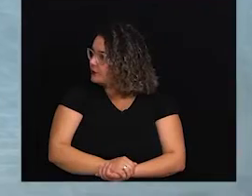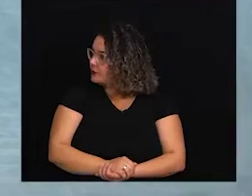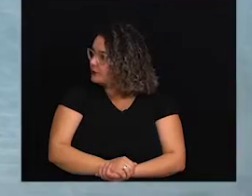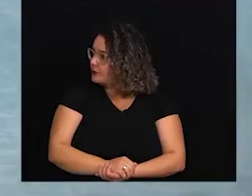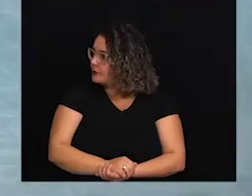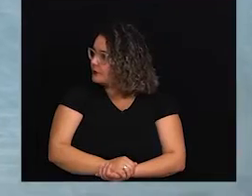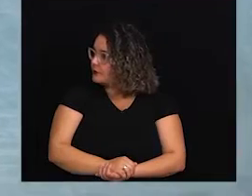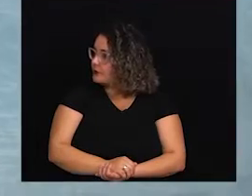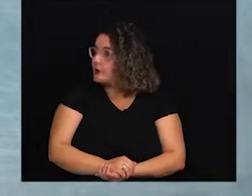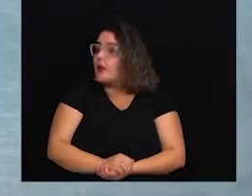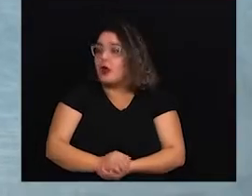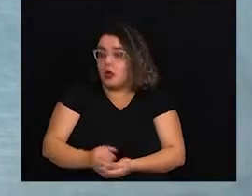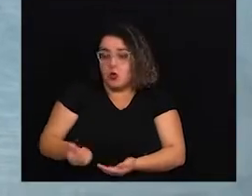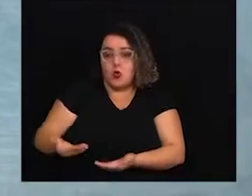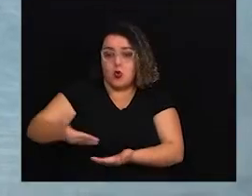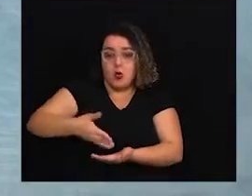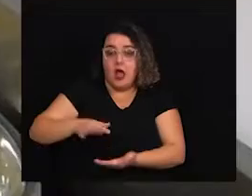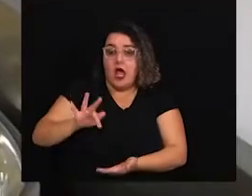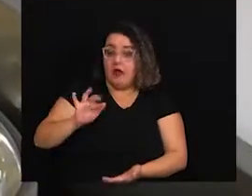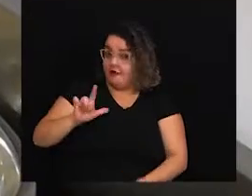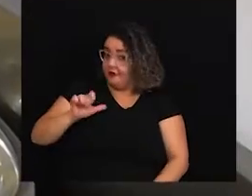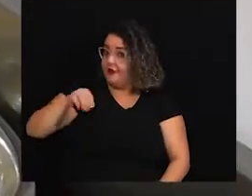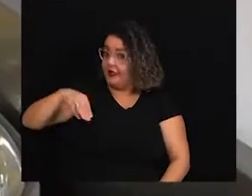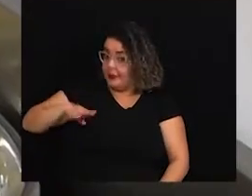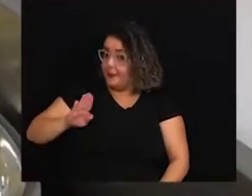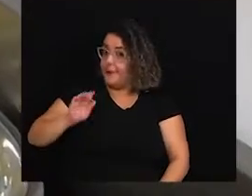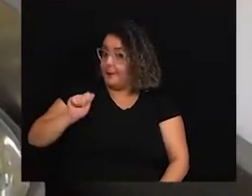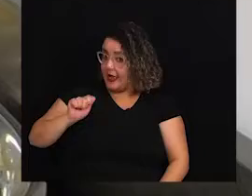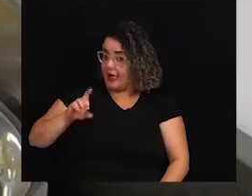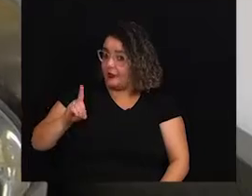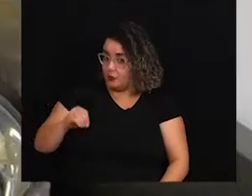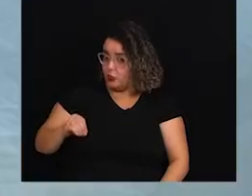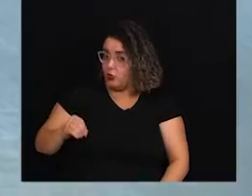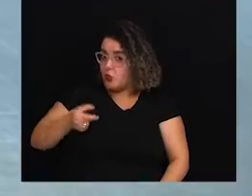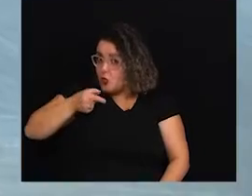Por cima do recheio, coloque o abacaxi flambado.